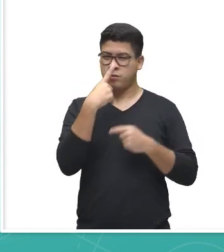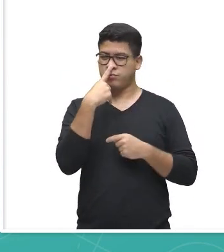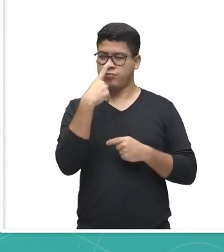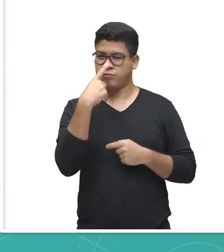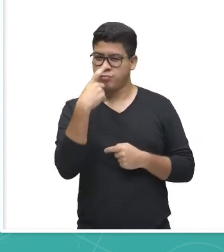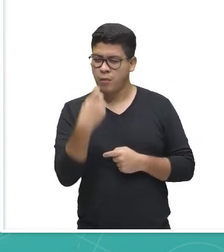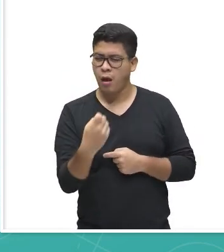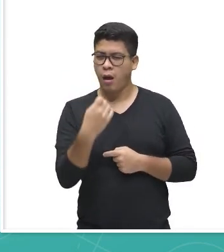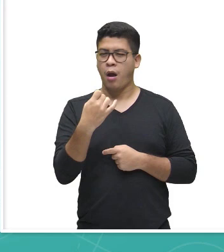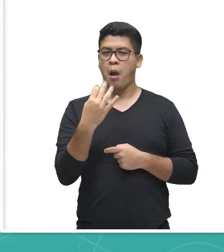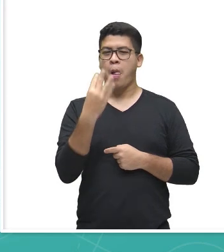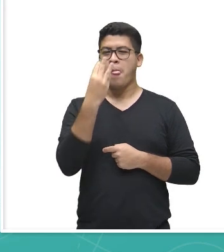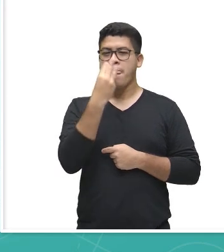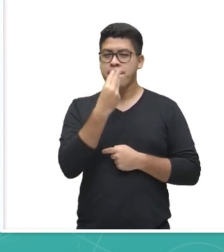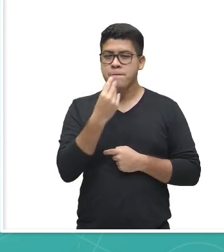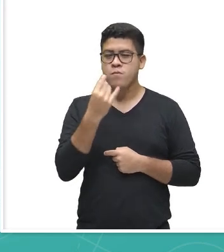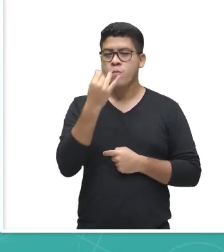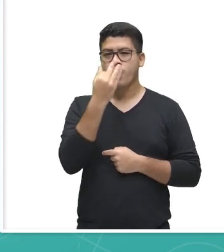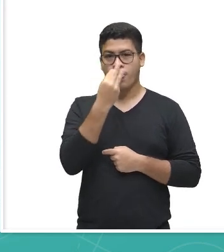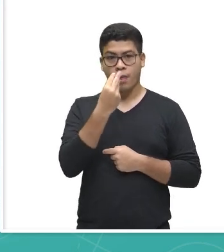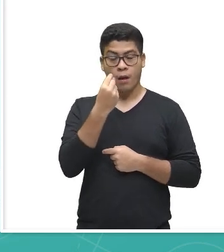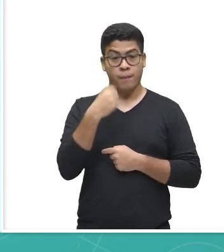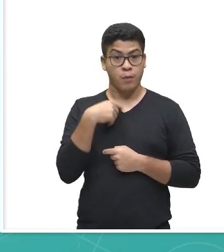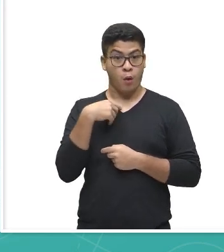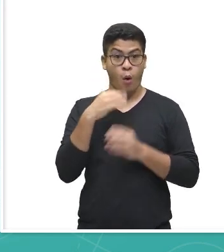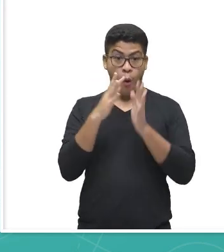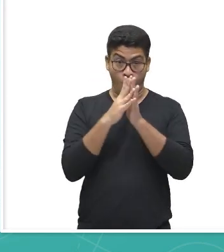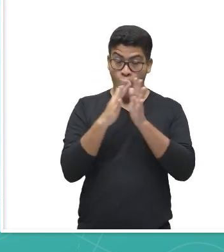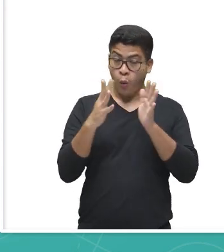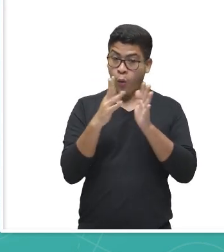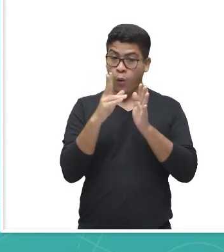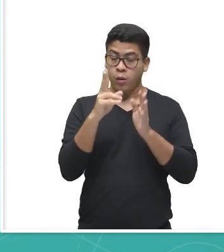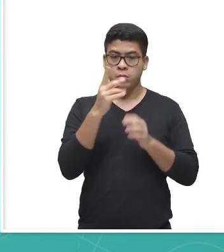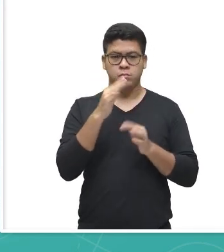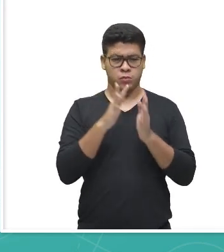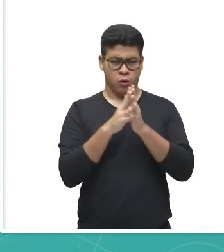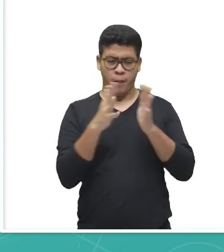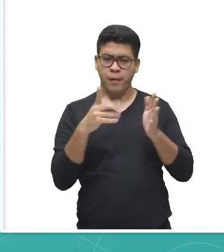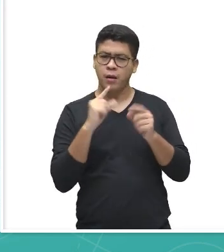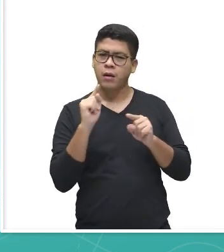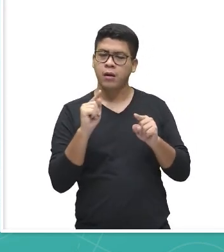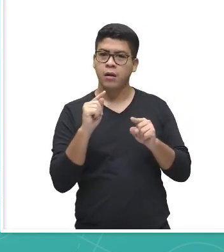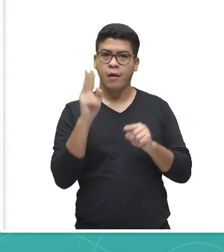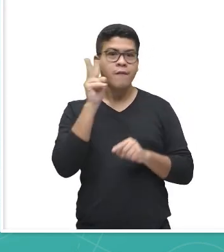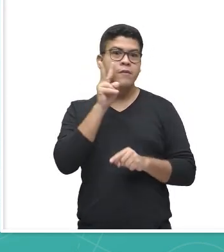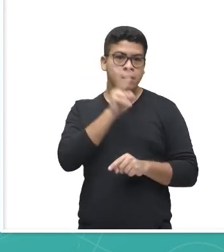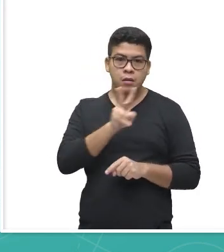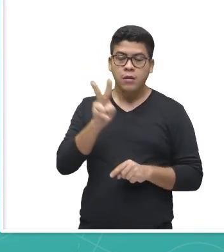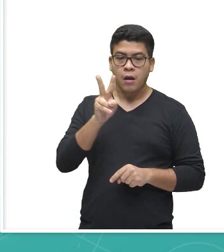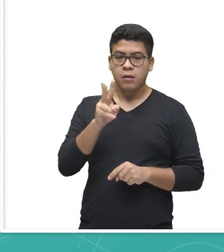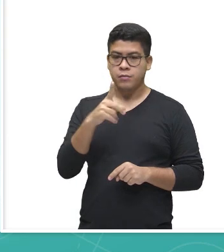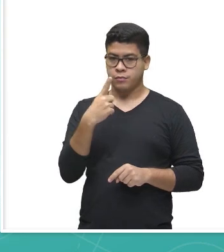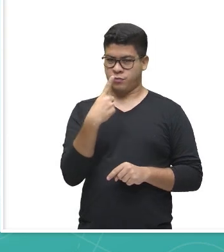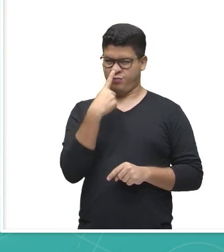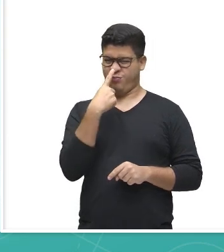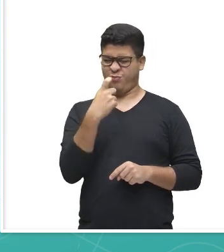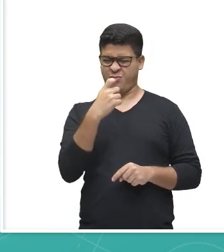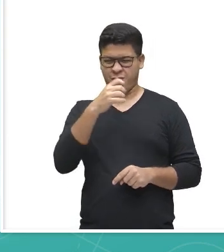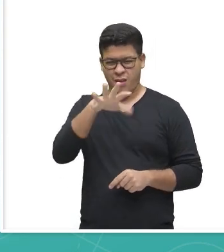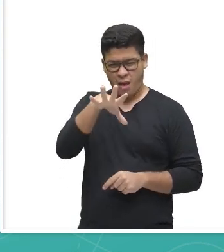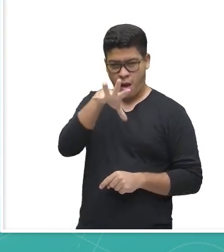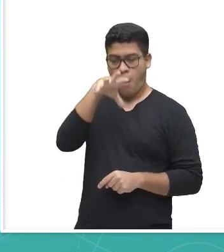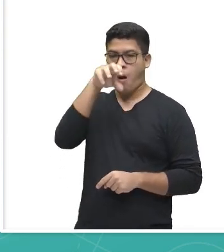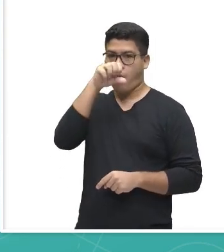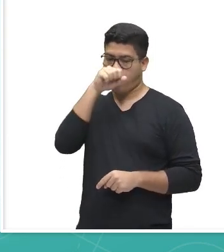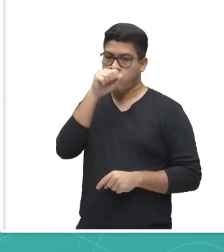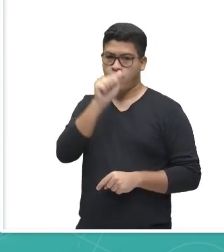que a gente vai observar através da visão, né, utilizando os nossos olhos, o odor, percebido ali pelo olfato, onde a gente